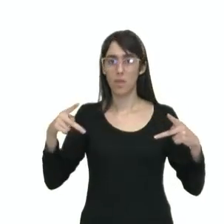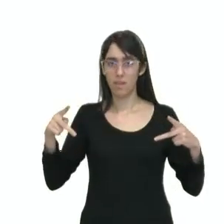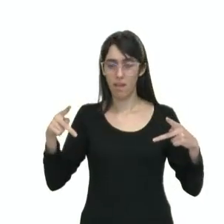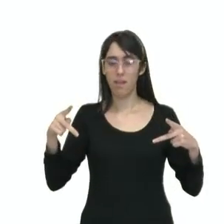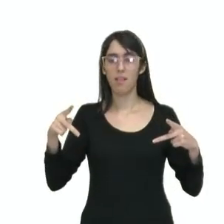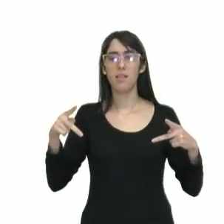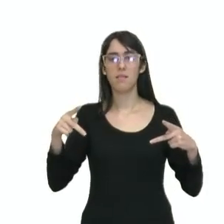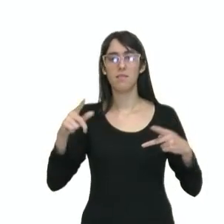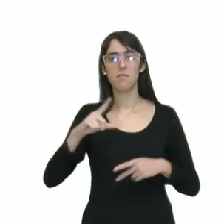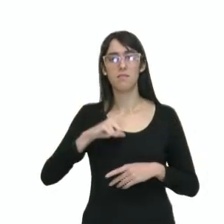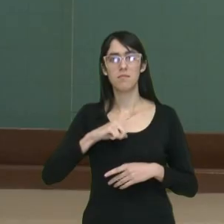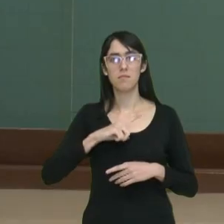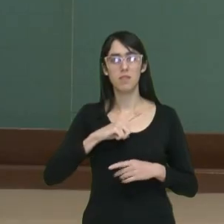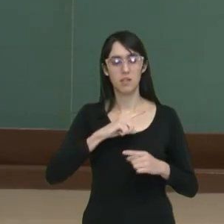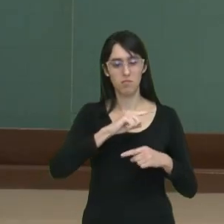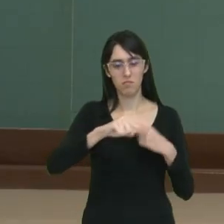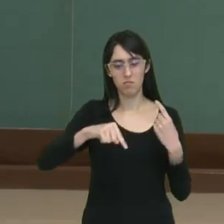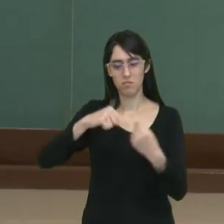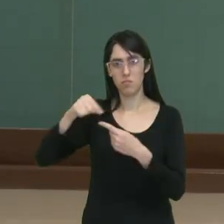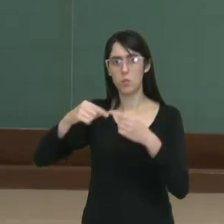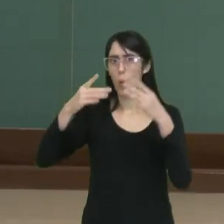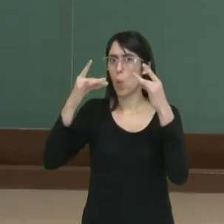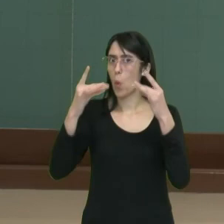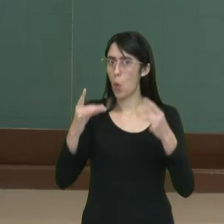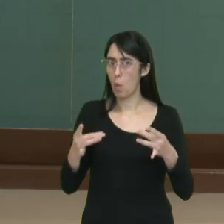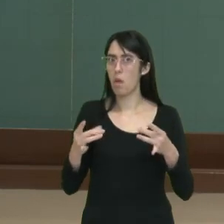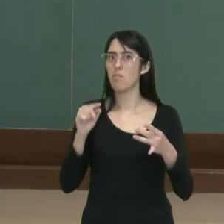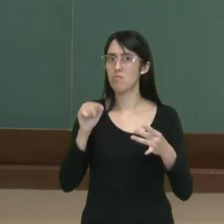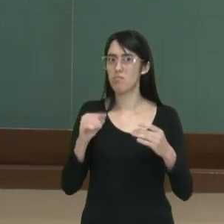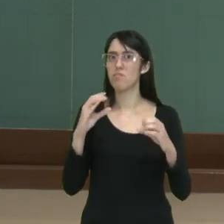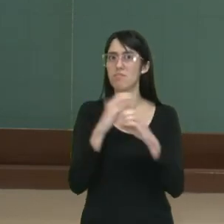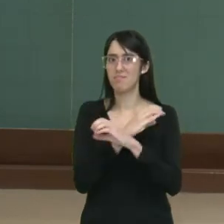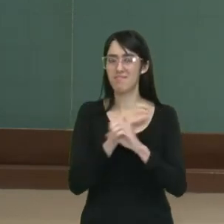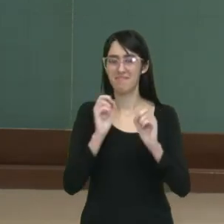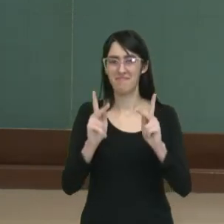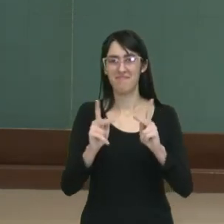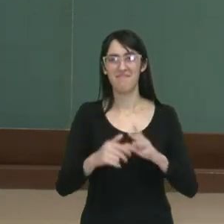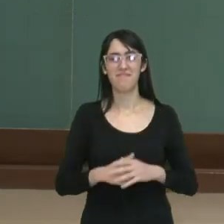um arranjo bem complexo, ok?